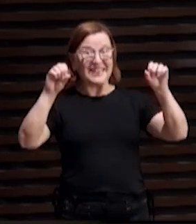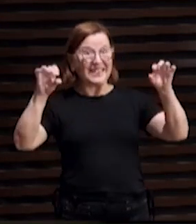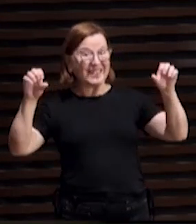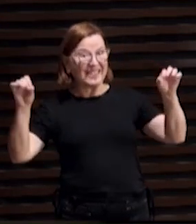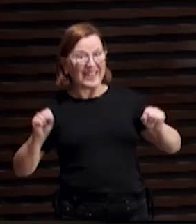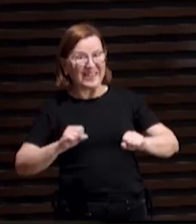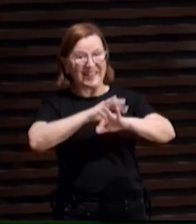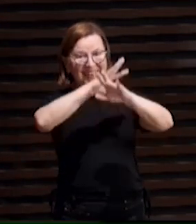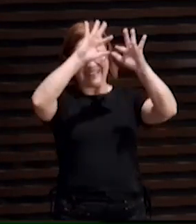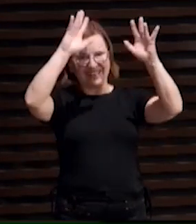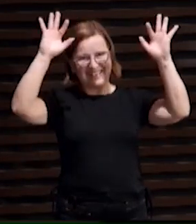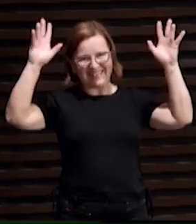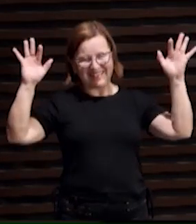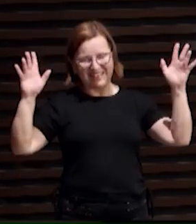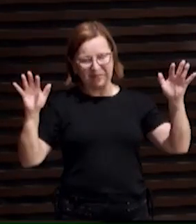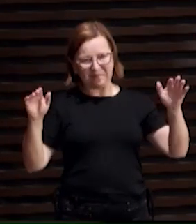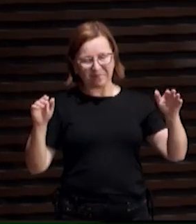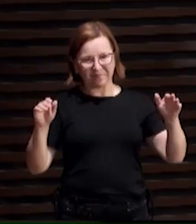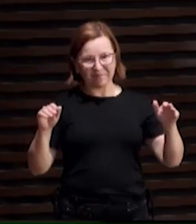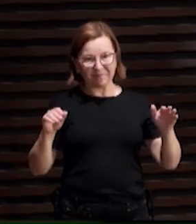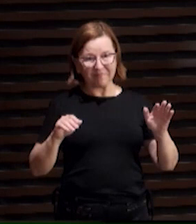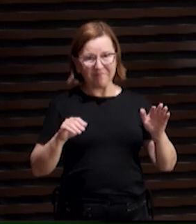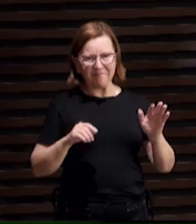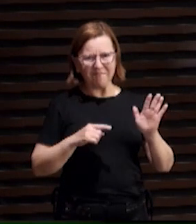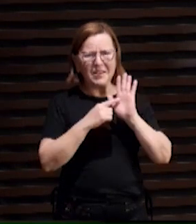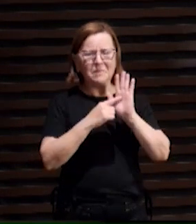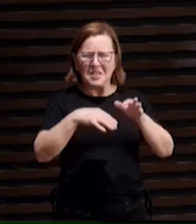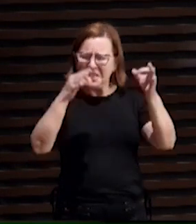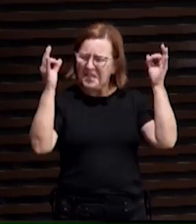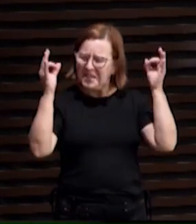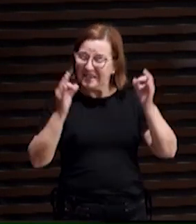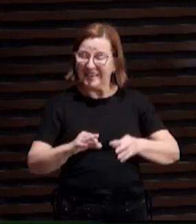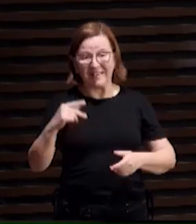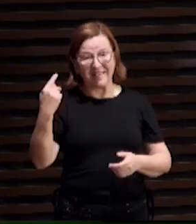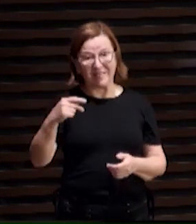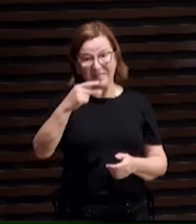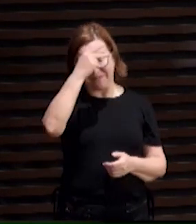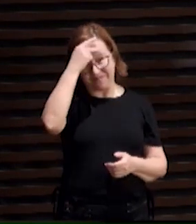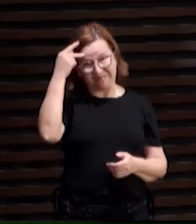resplendor da glória e a expressão exata do seu ser,